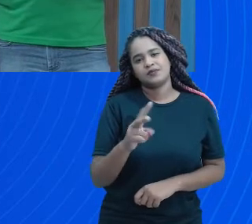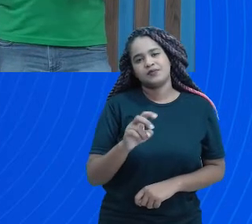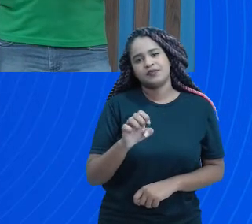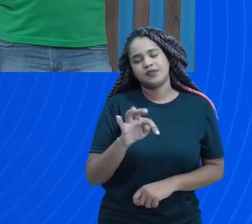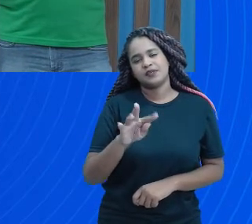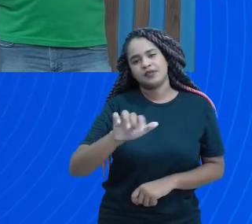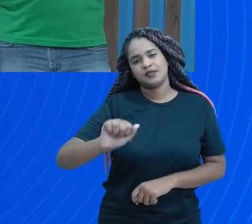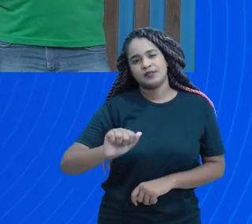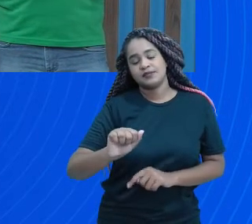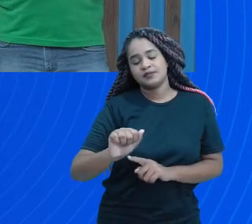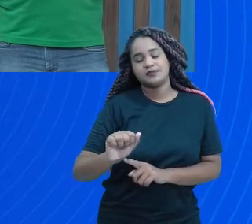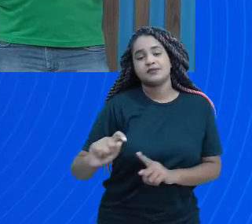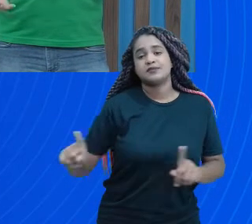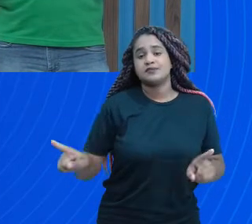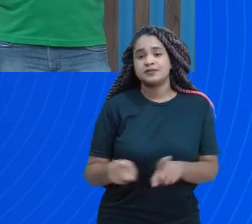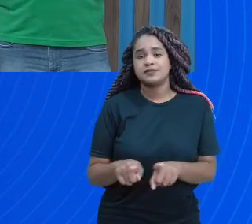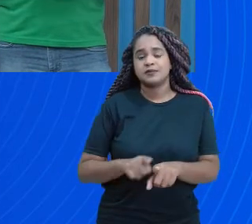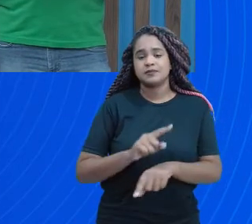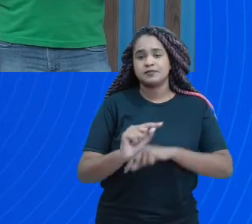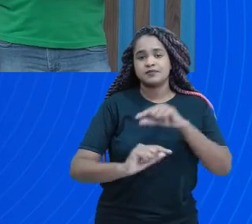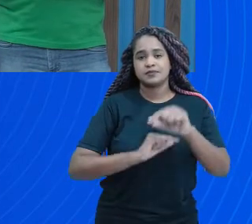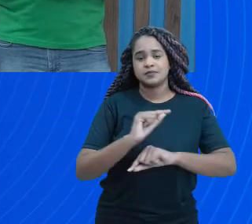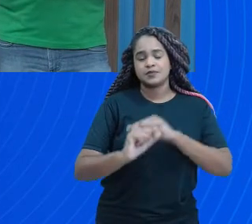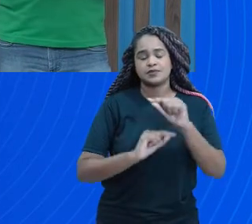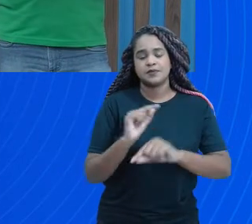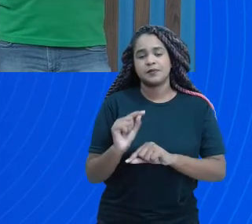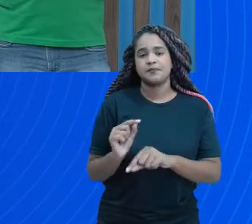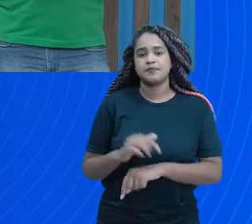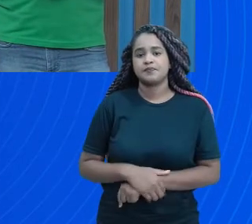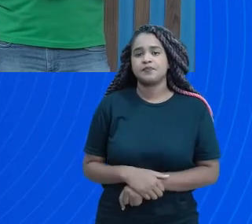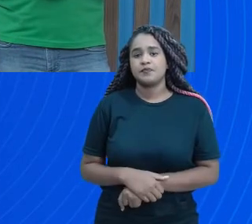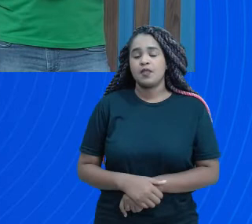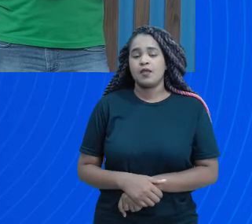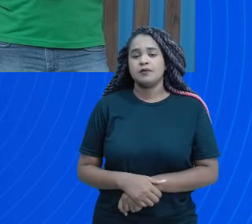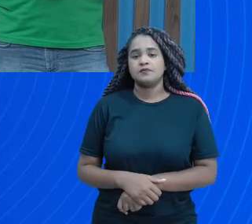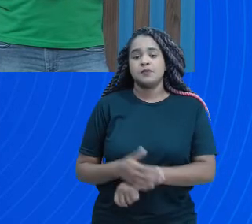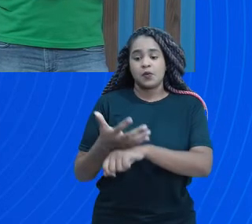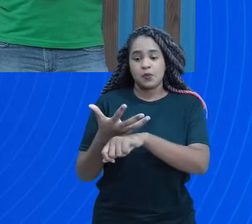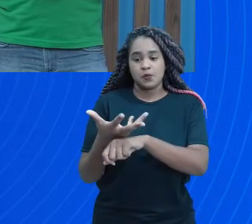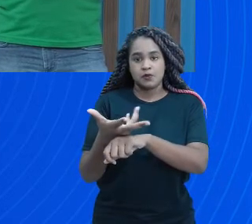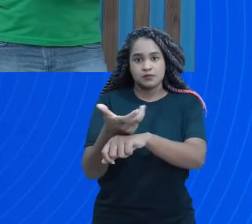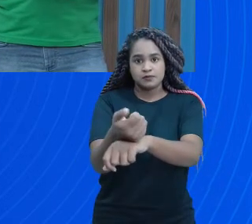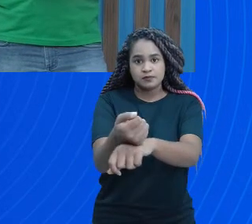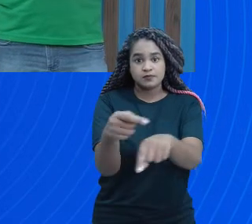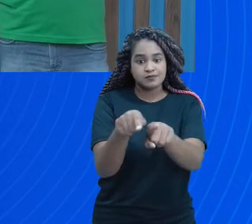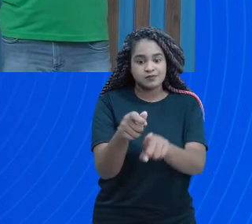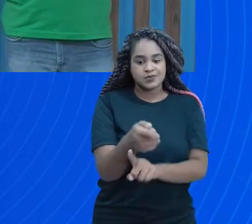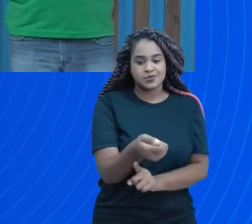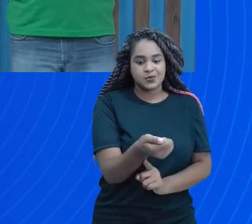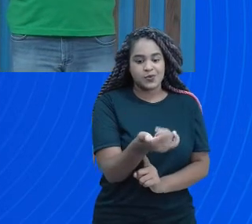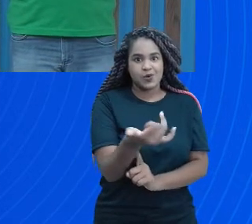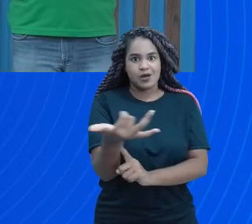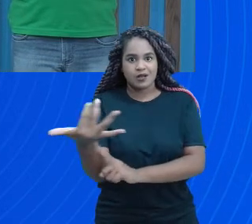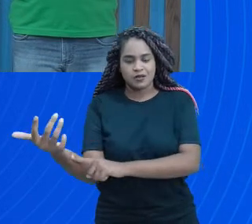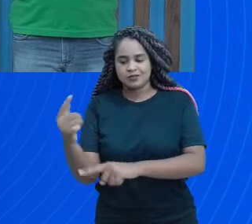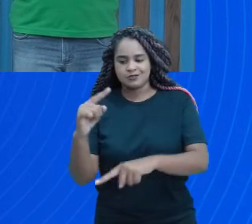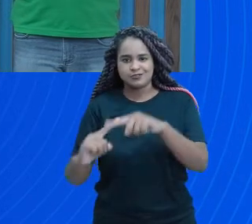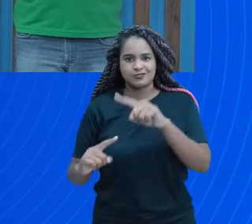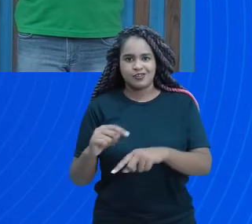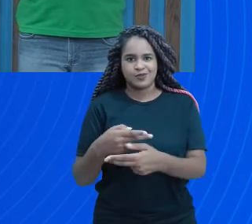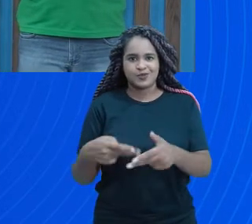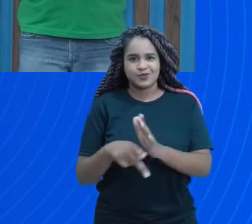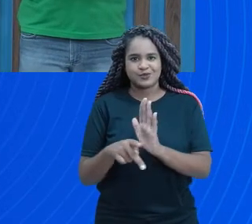E a reduzida quantidade, assim também qualidade dos produtos de bens de consumo. Porque assim, o